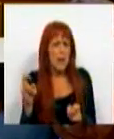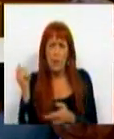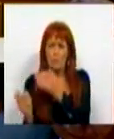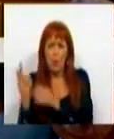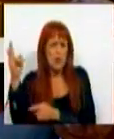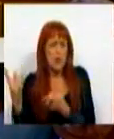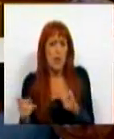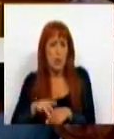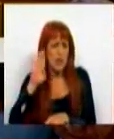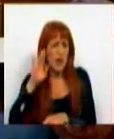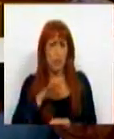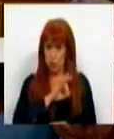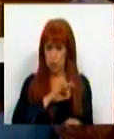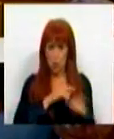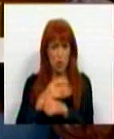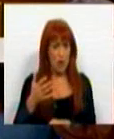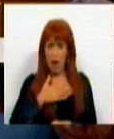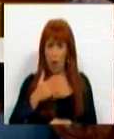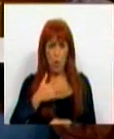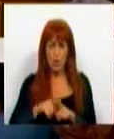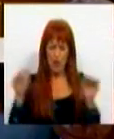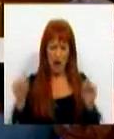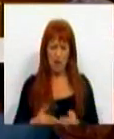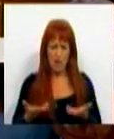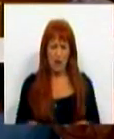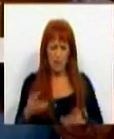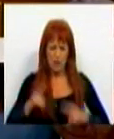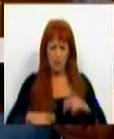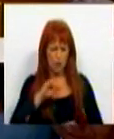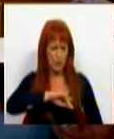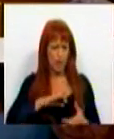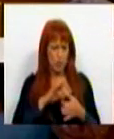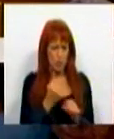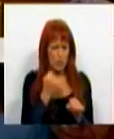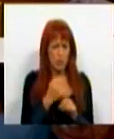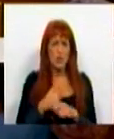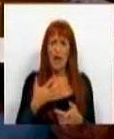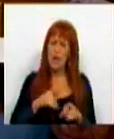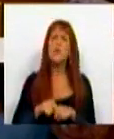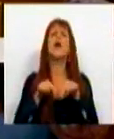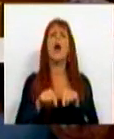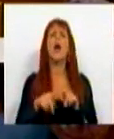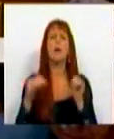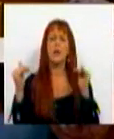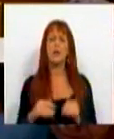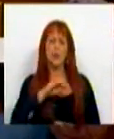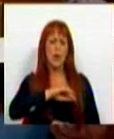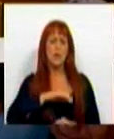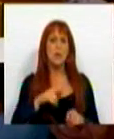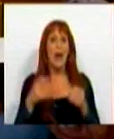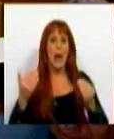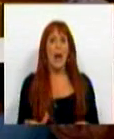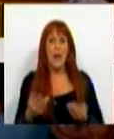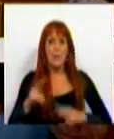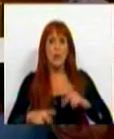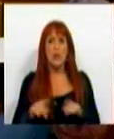imposto. E como sabemos que os senhores não queriam reduzir a carga fiscal sobre o rendimento do trabalho, queriam, isso sim, reduzir a carga fiscal